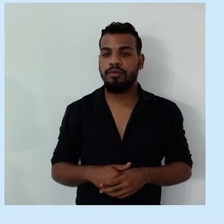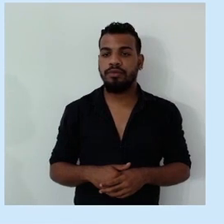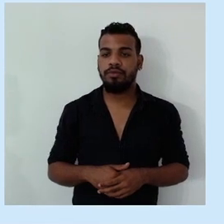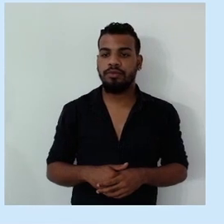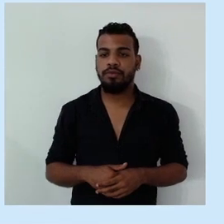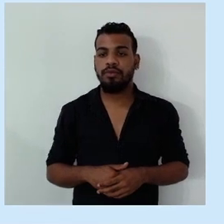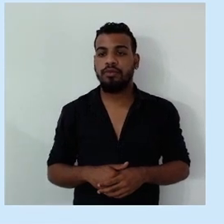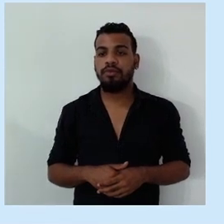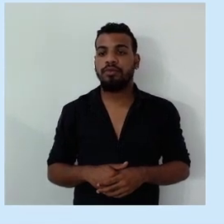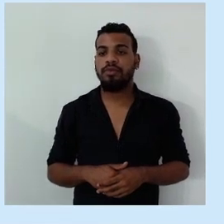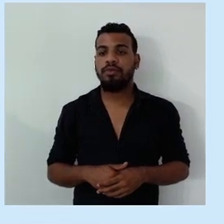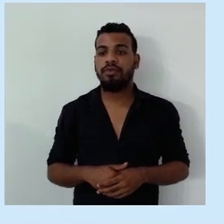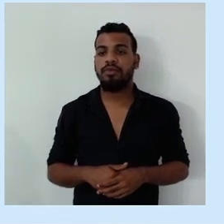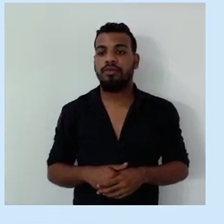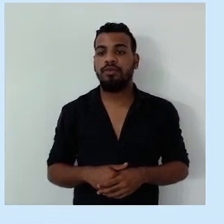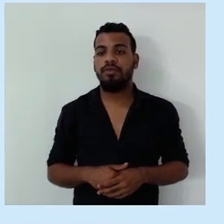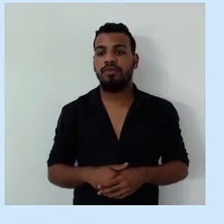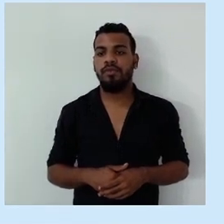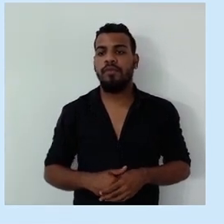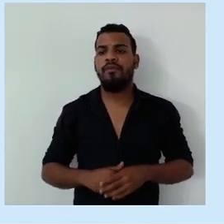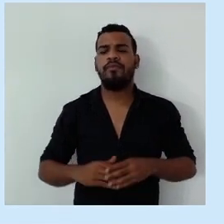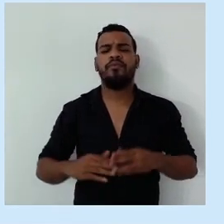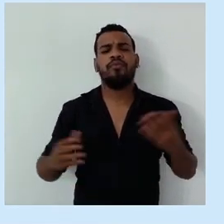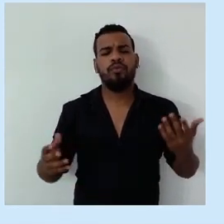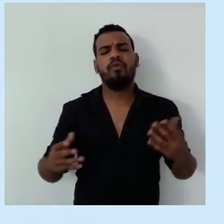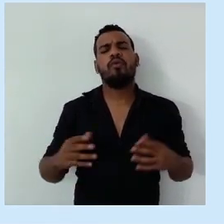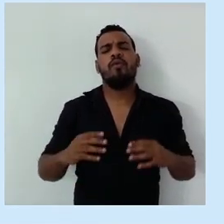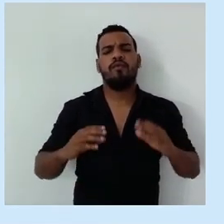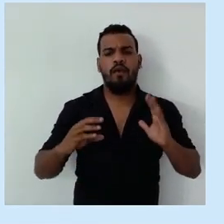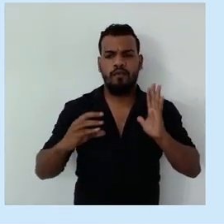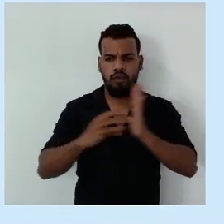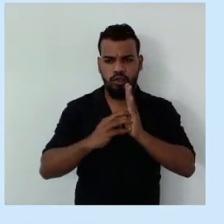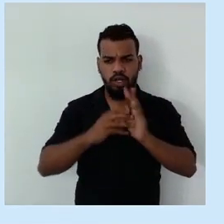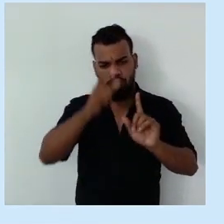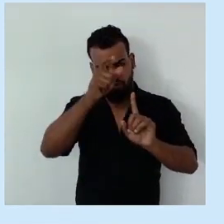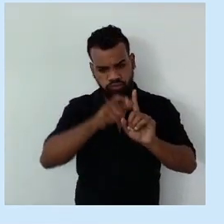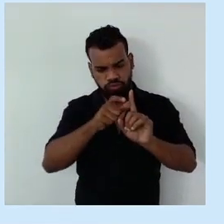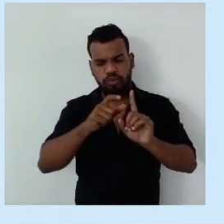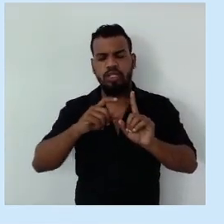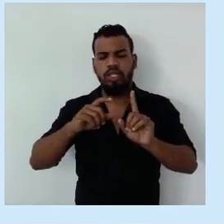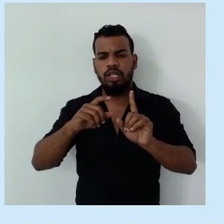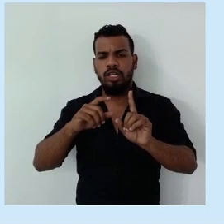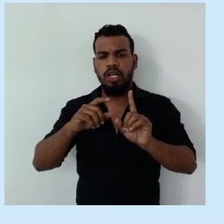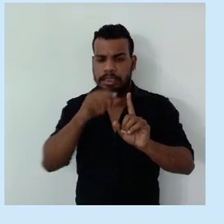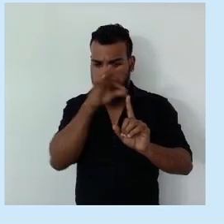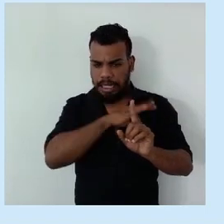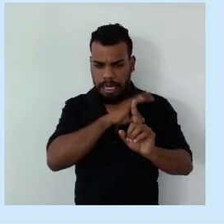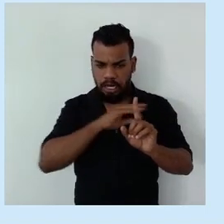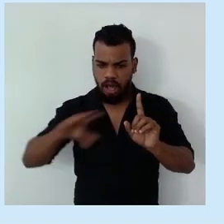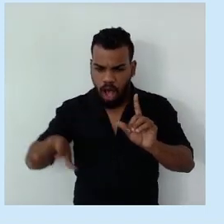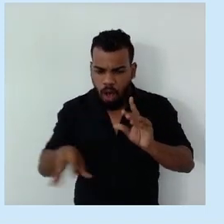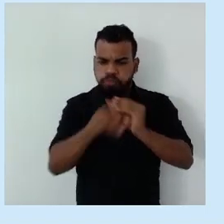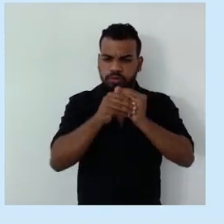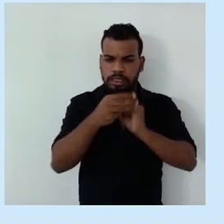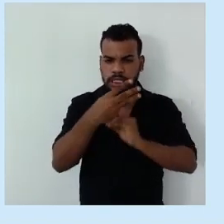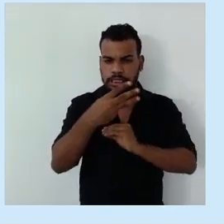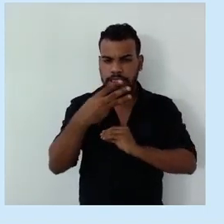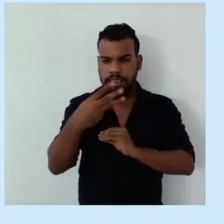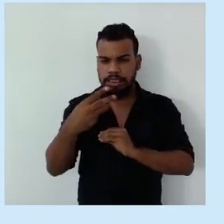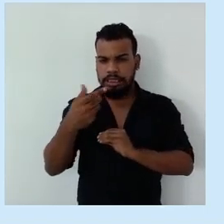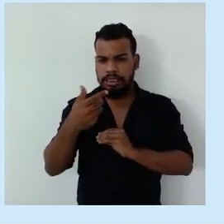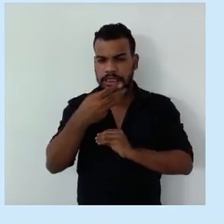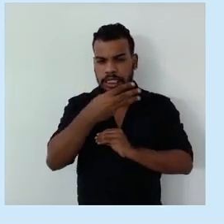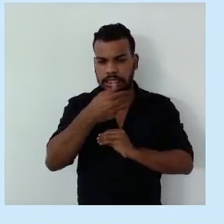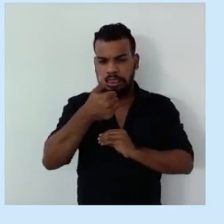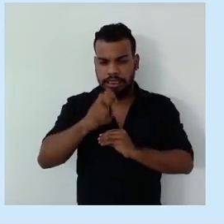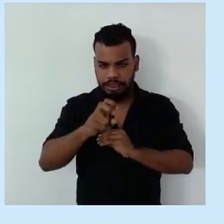A questão fala que uma pessoa, um funcionário, recebeu R$ 315 a mais. Só que esse